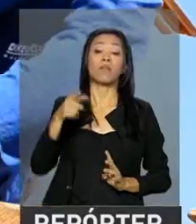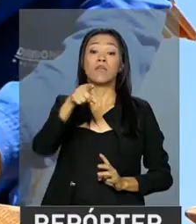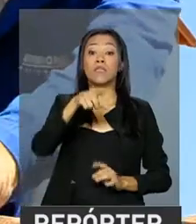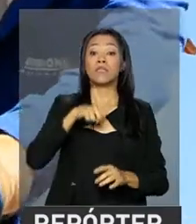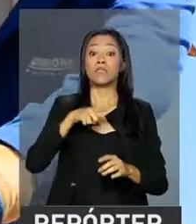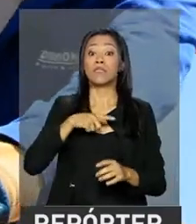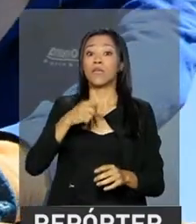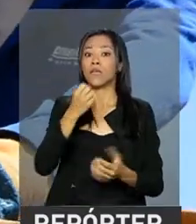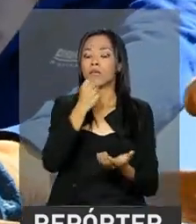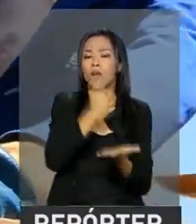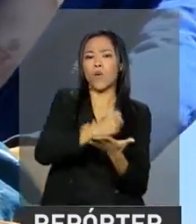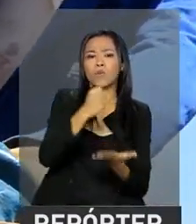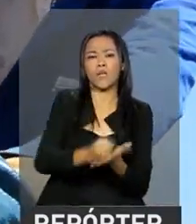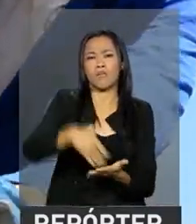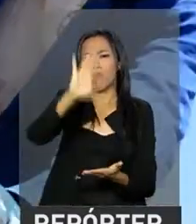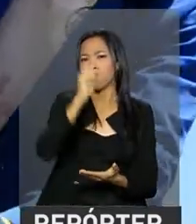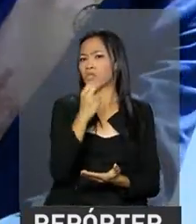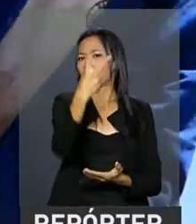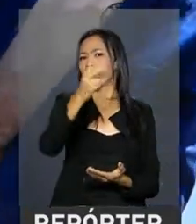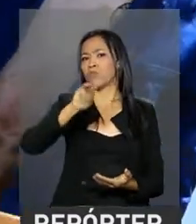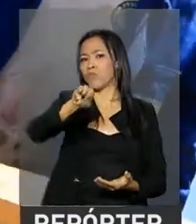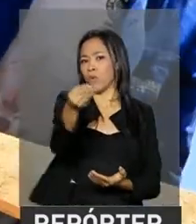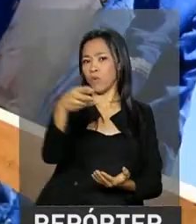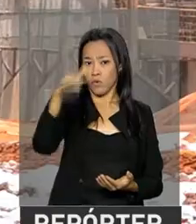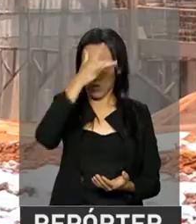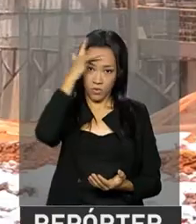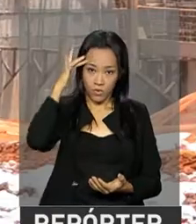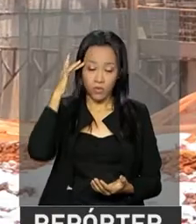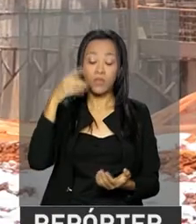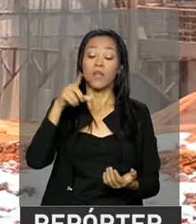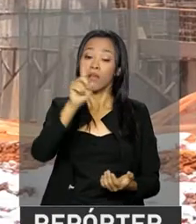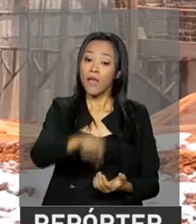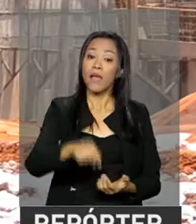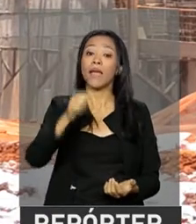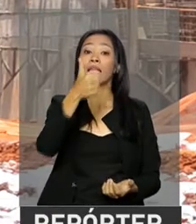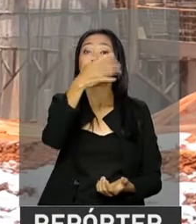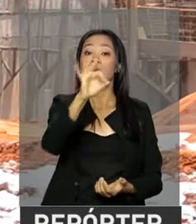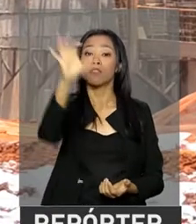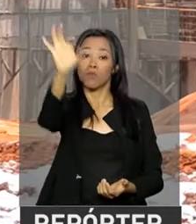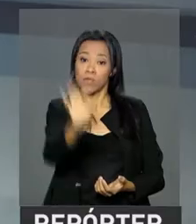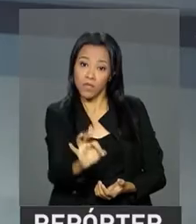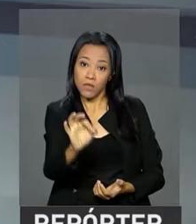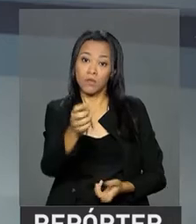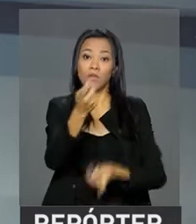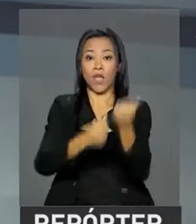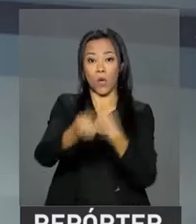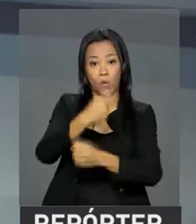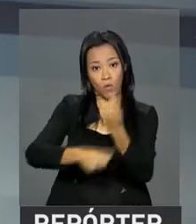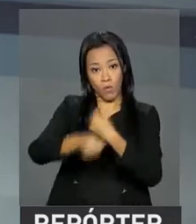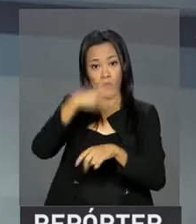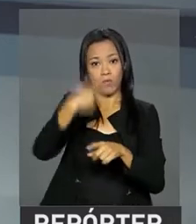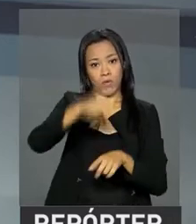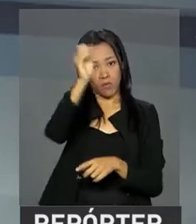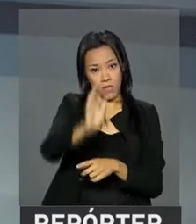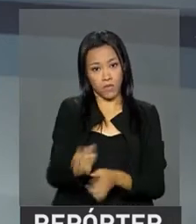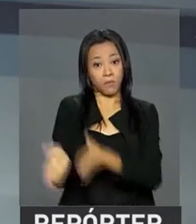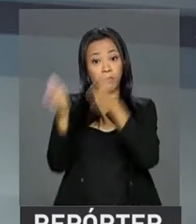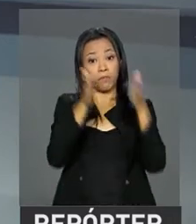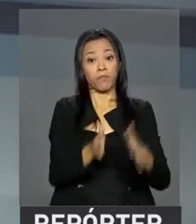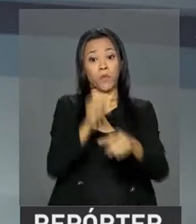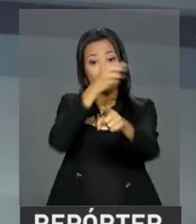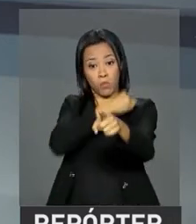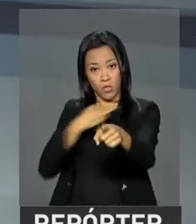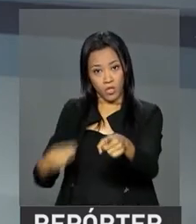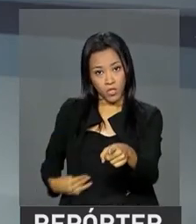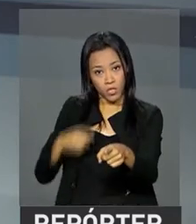2 milhões de pessoas e responde por cerca de 10% da economia brasileira. O ministro das Cidades, Bruno